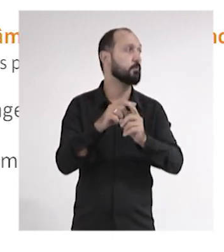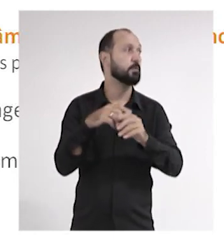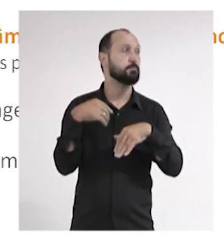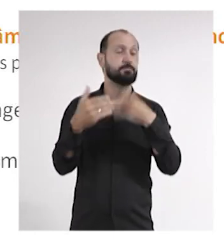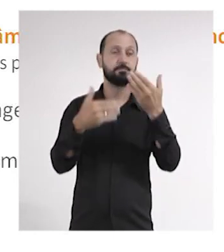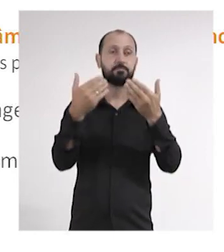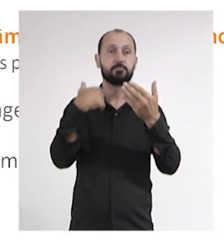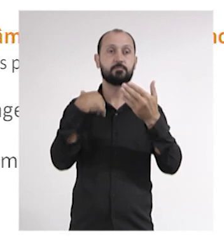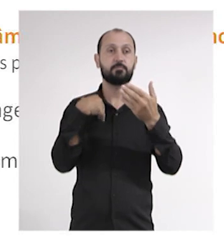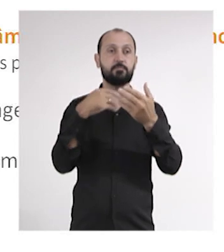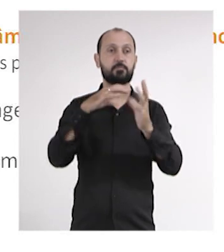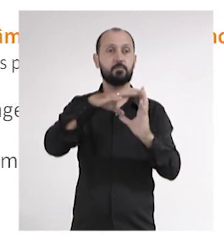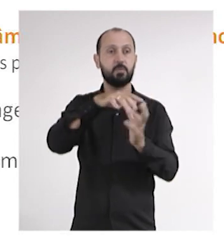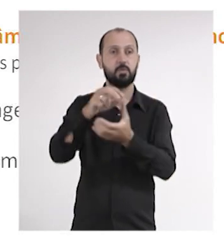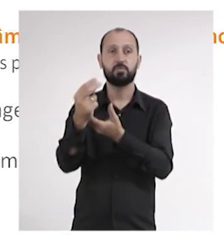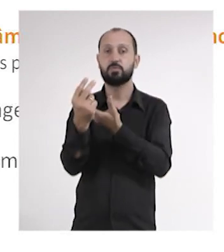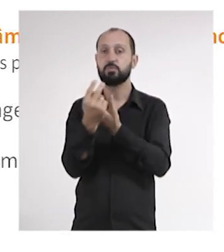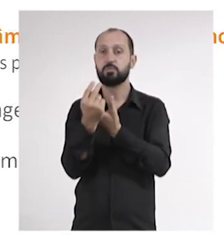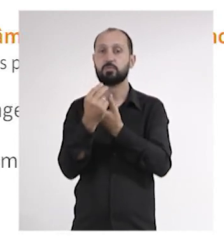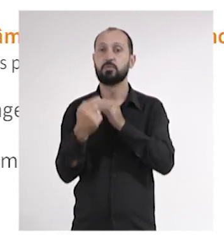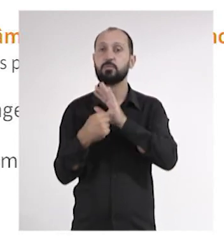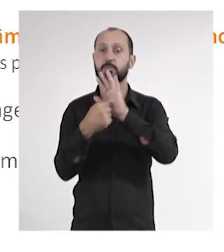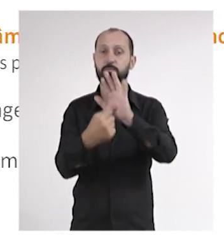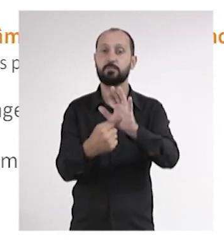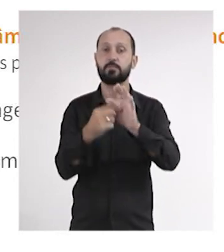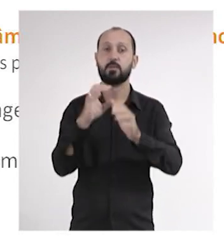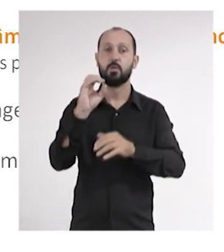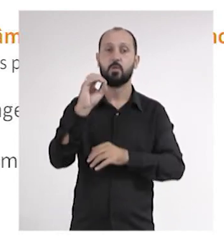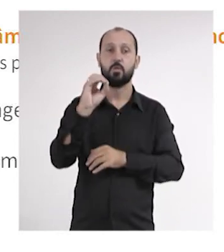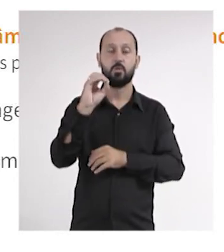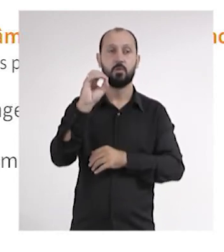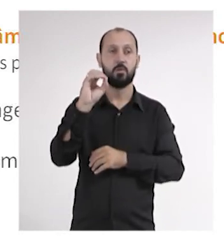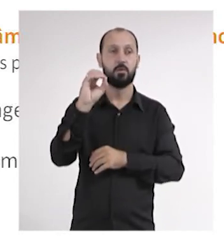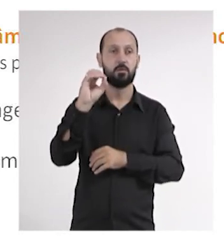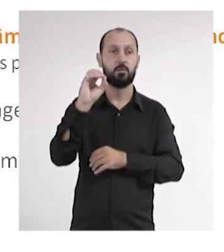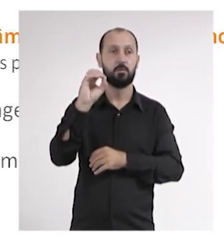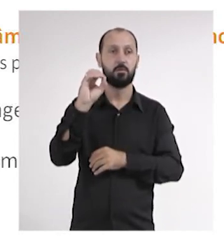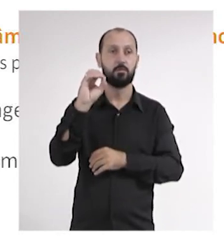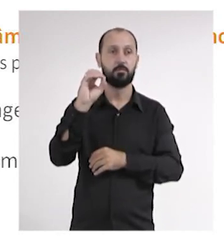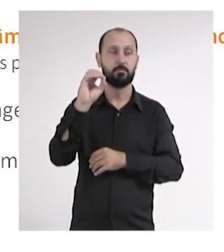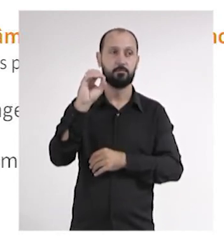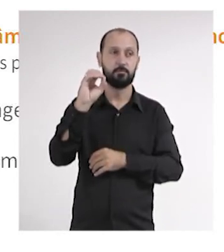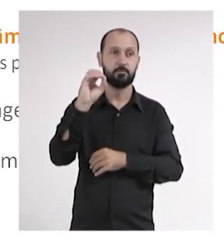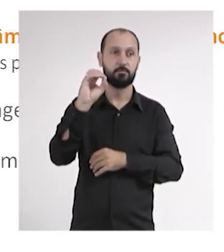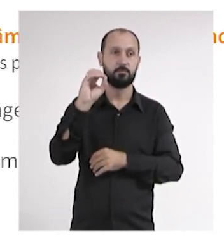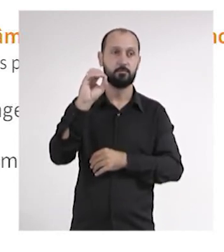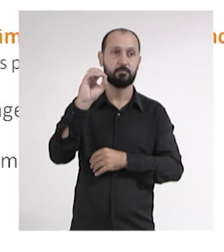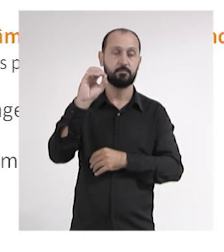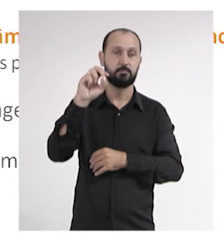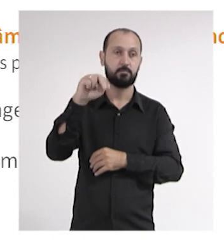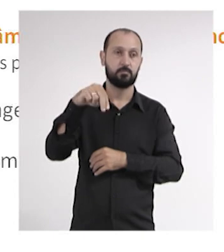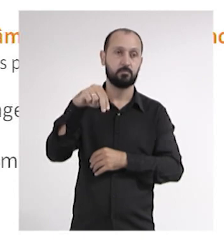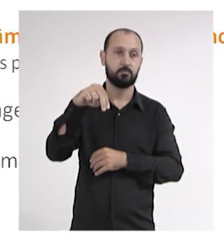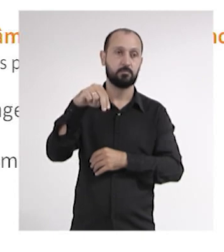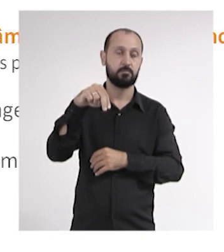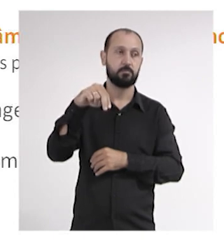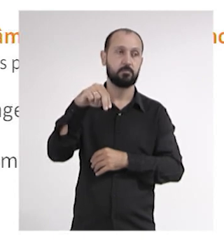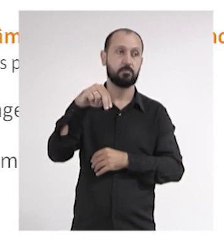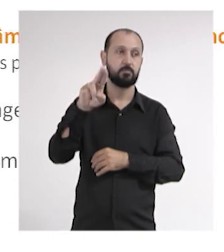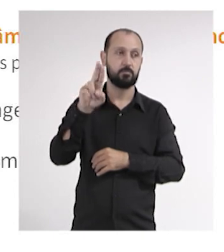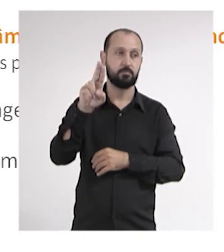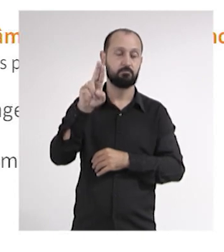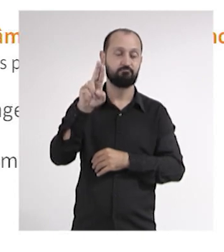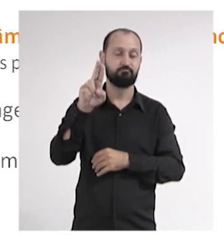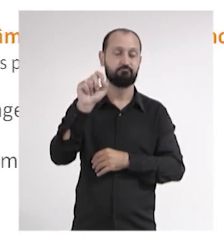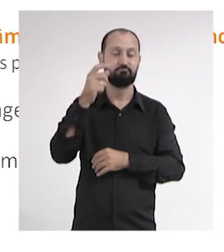desenvolvimento sustentável indicados pela Organização das Nações Unidas, o que tem o valor jurídico de diretriz para a